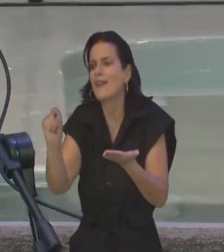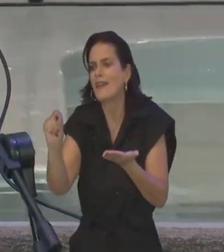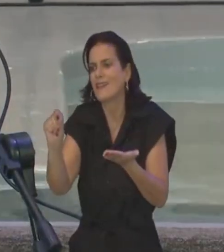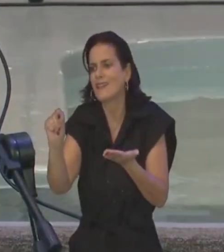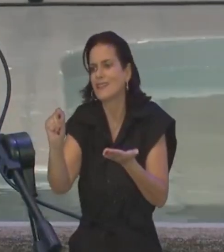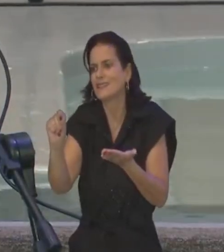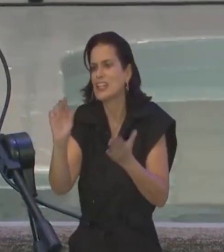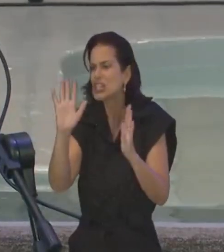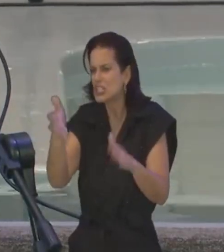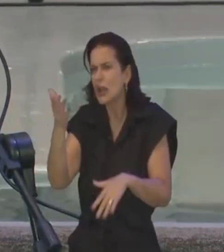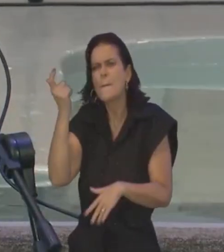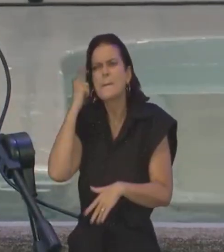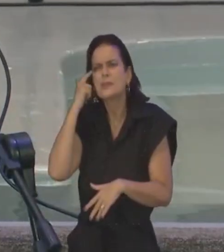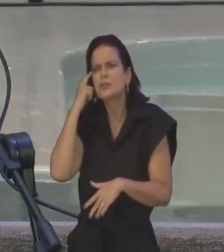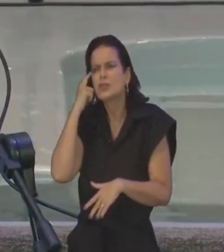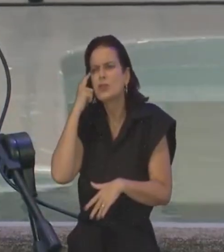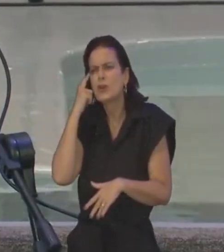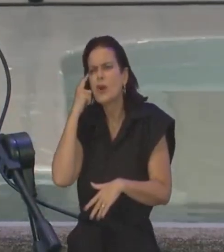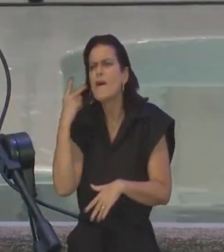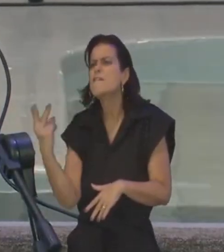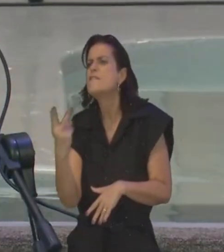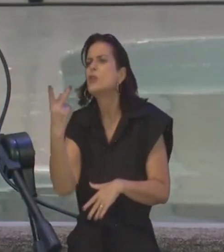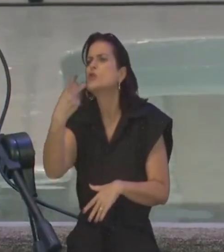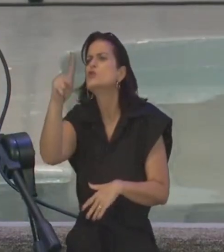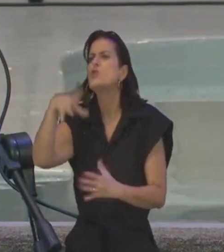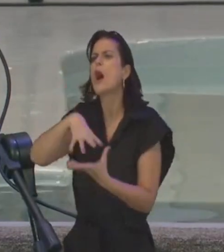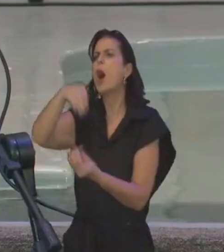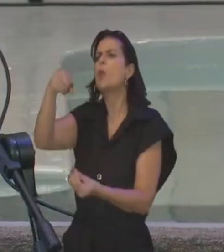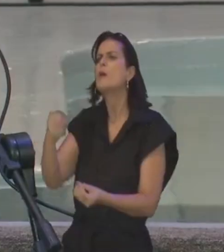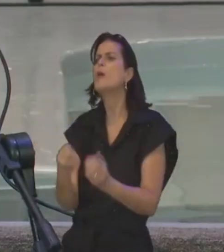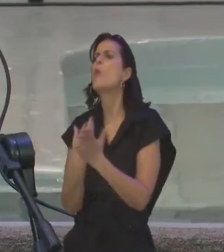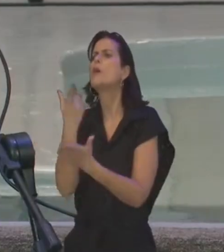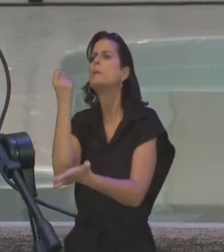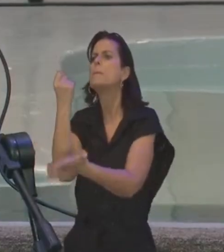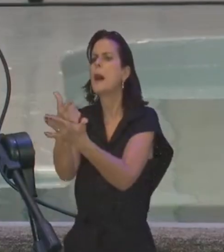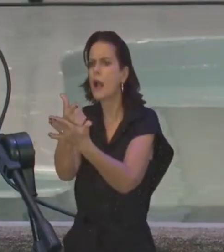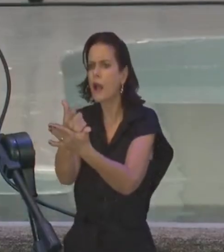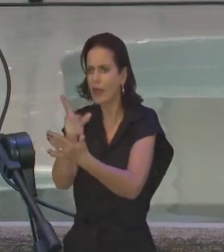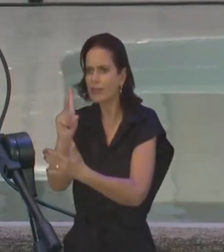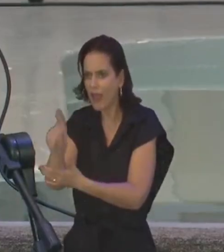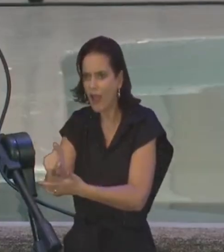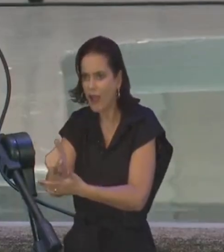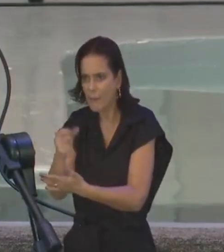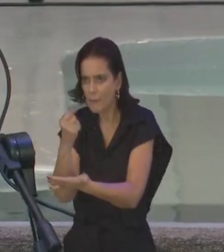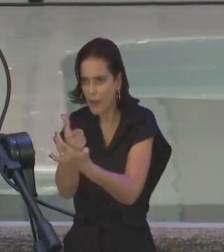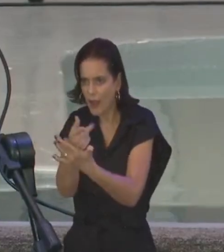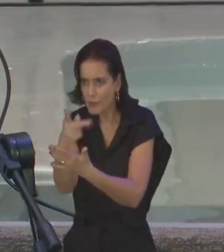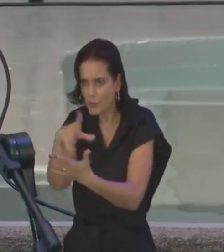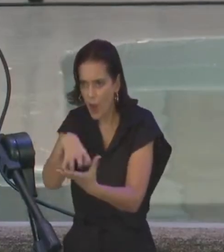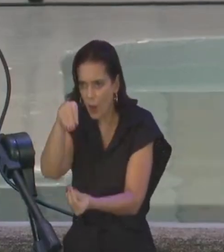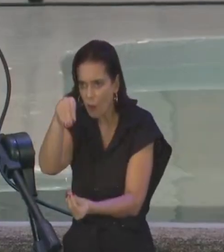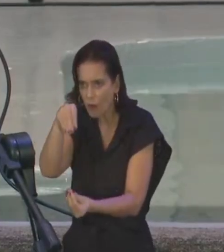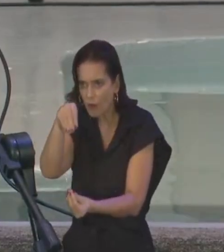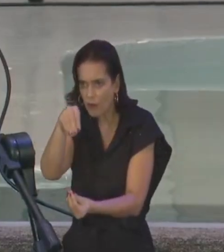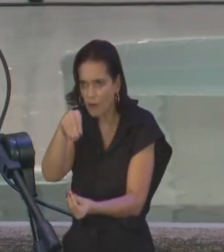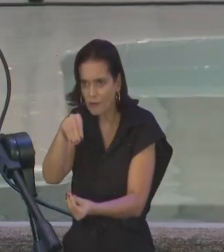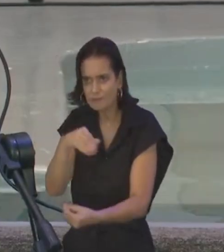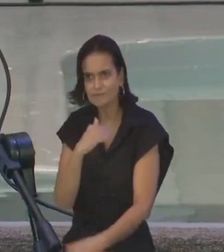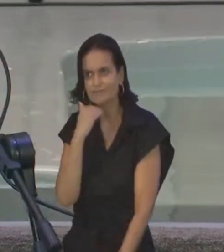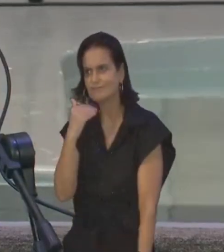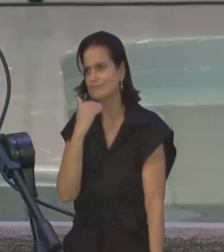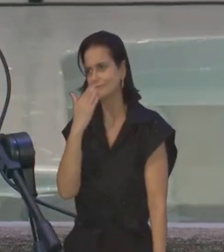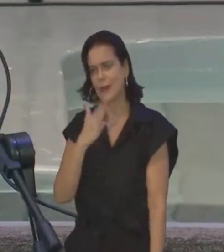Você já pensou nisso? Quanto vale a tua alma? Você já pensou nisso? A minha e a